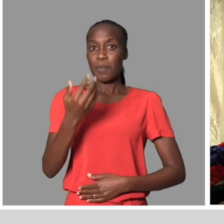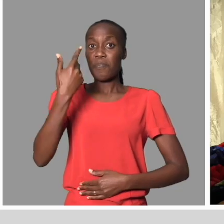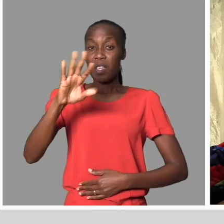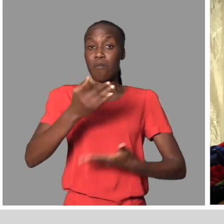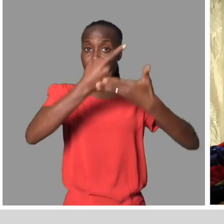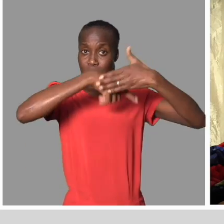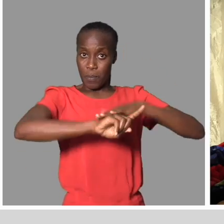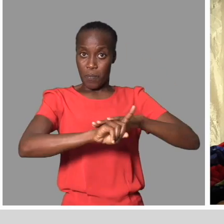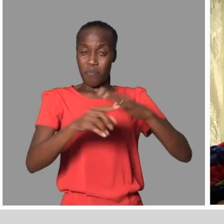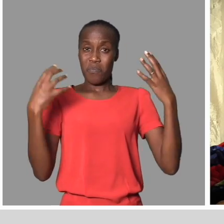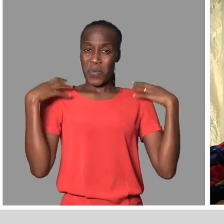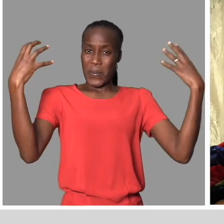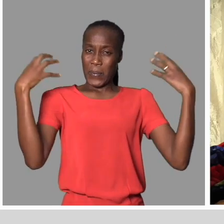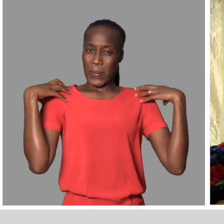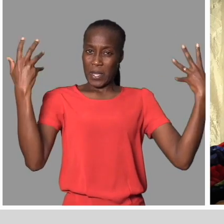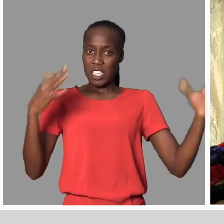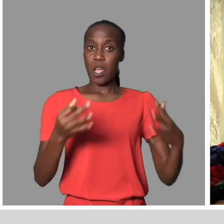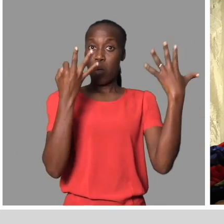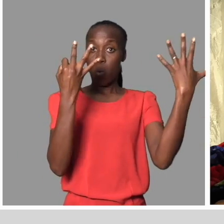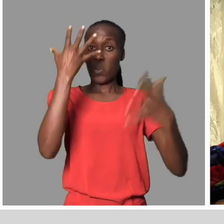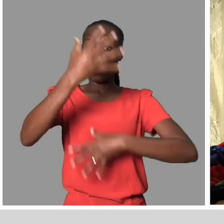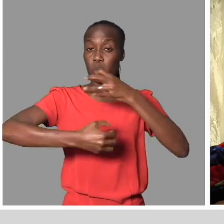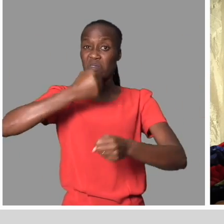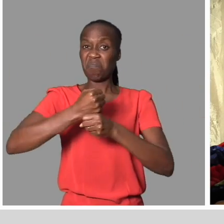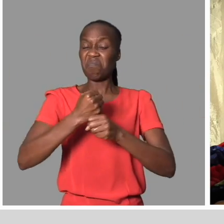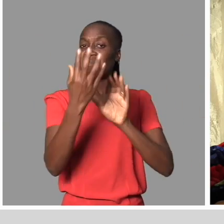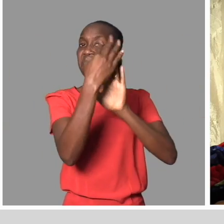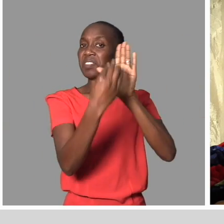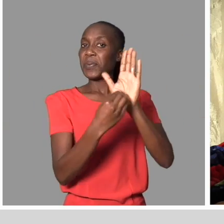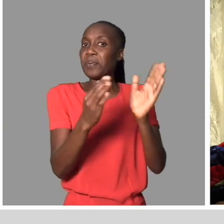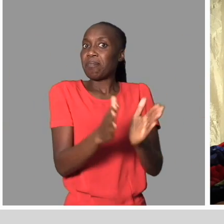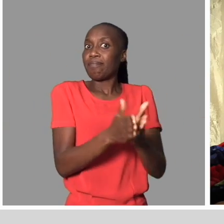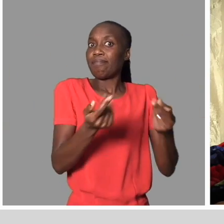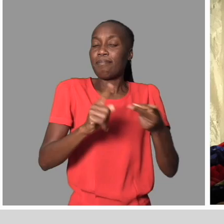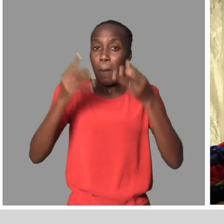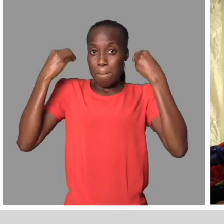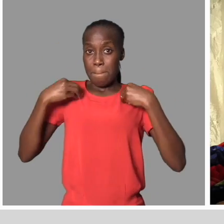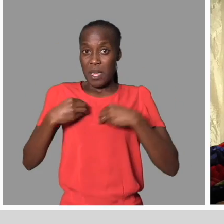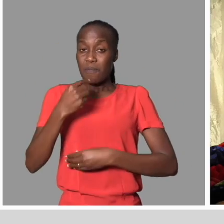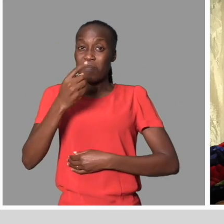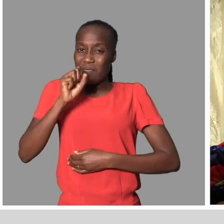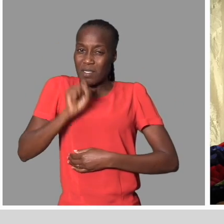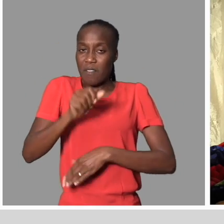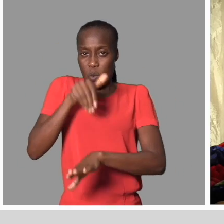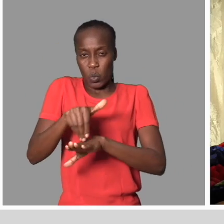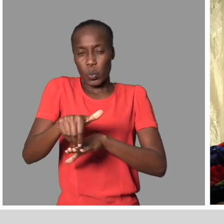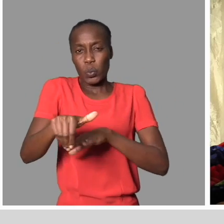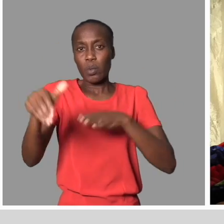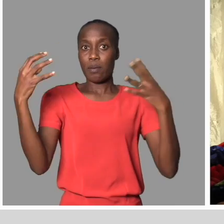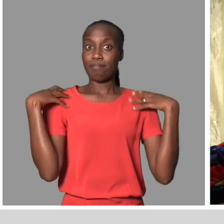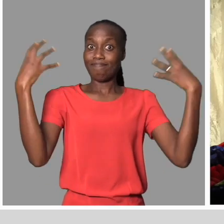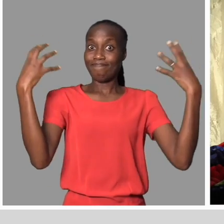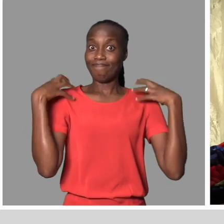Fiz fisioterapia com ele durante oito anos, mas não resultou nada. E os médicos disseram que era para continuar com a